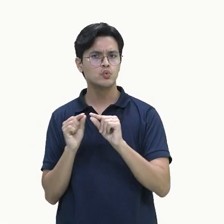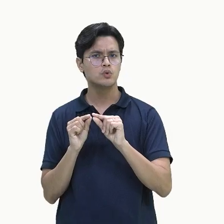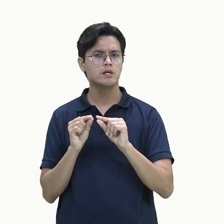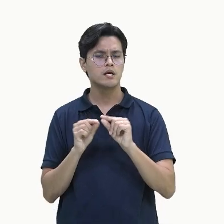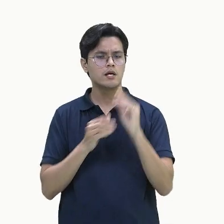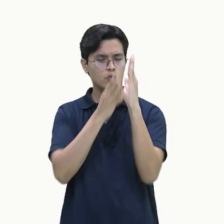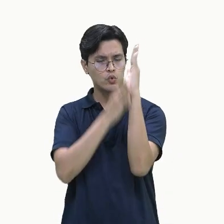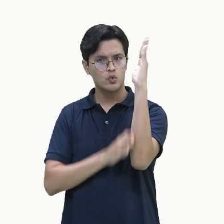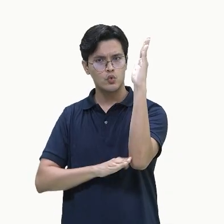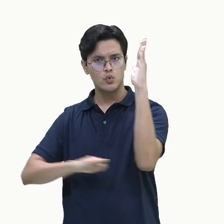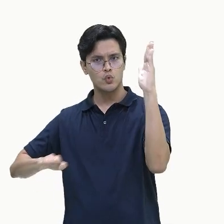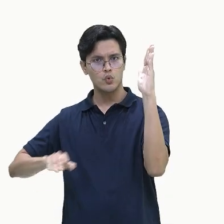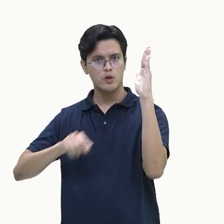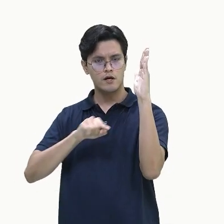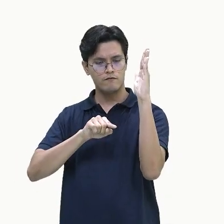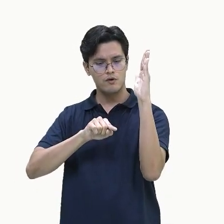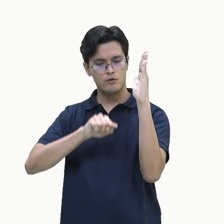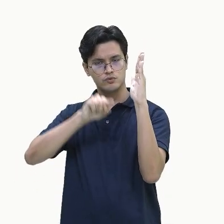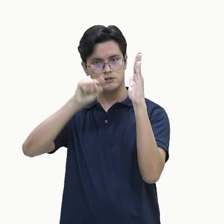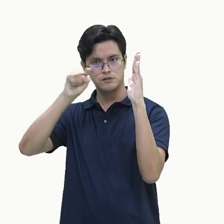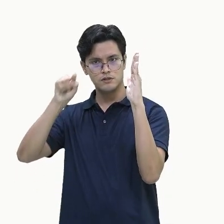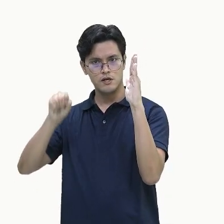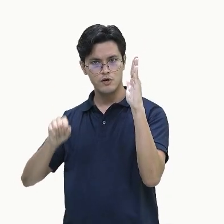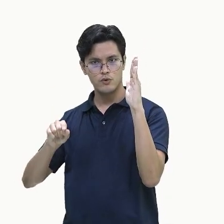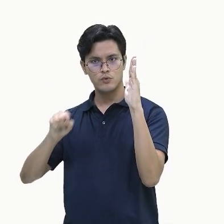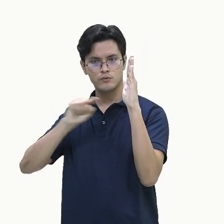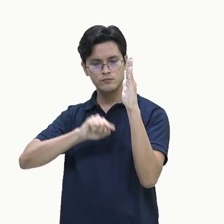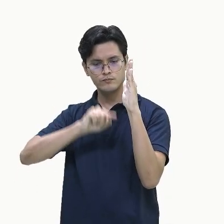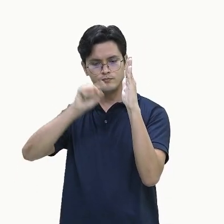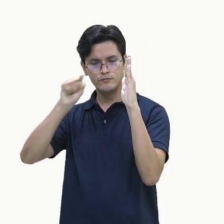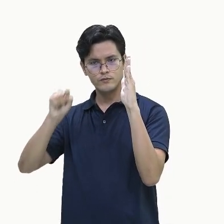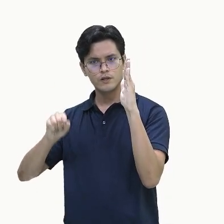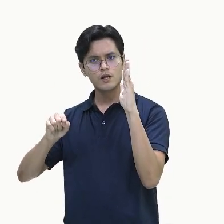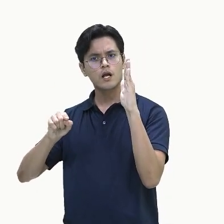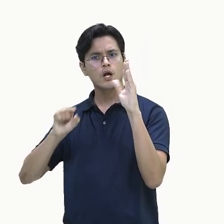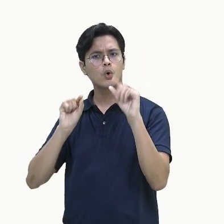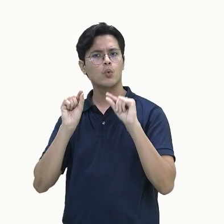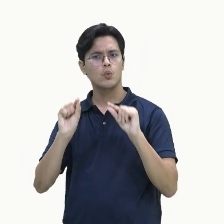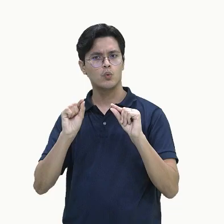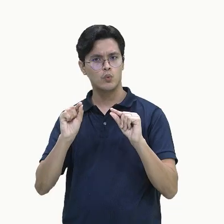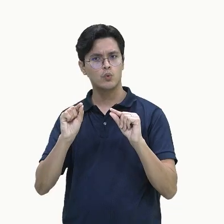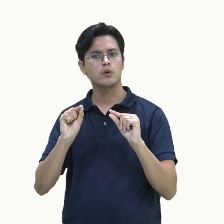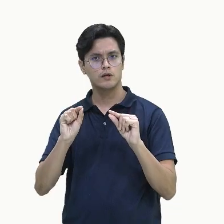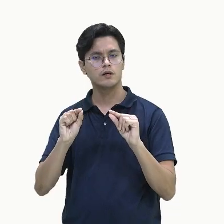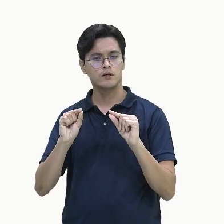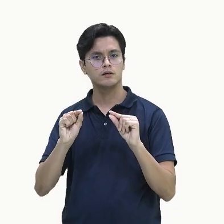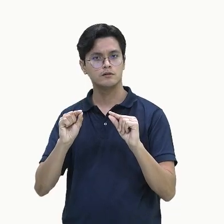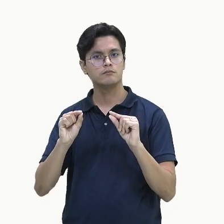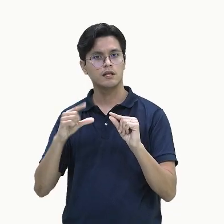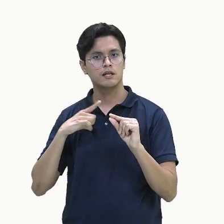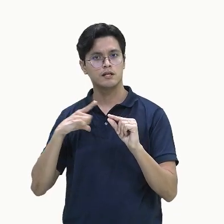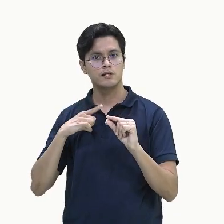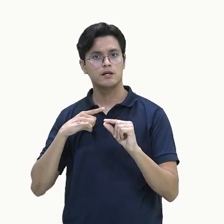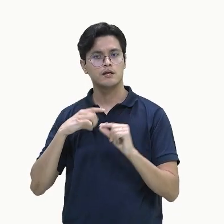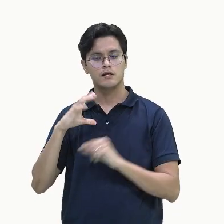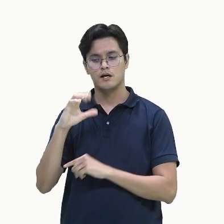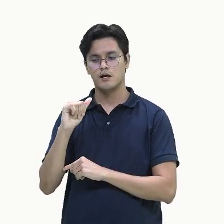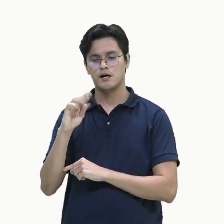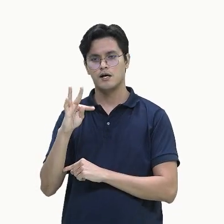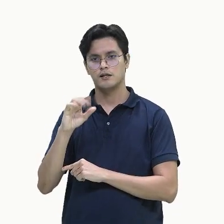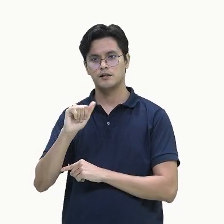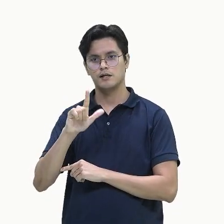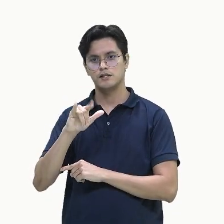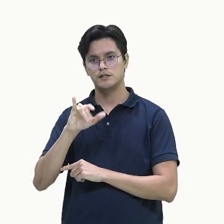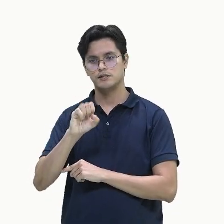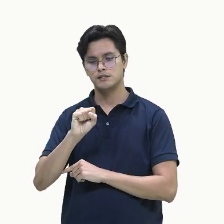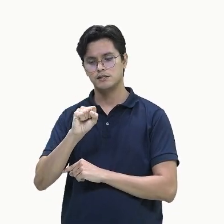gráfico, que eu estou mostrando essa outra linha, é uma linha que o catalisador está atuando, ou seja, o catalisador ele vai